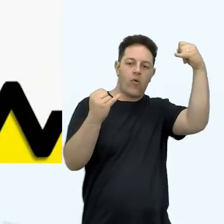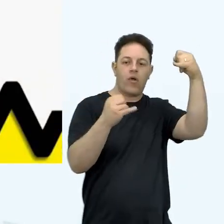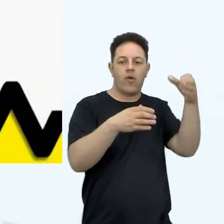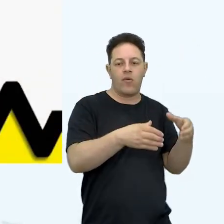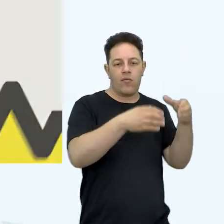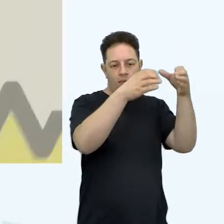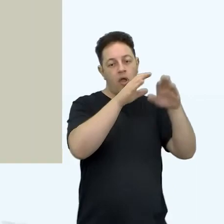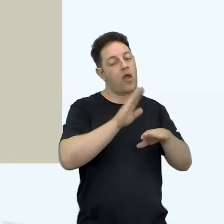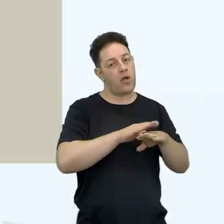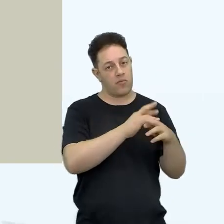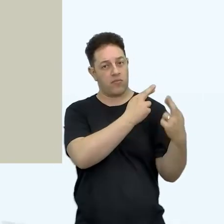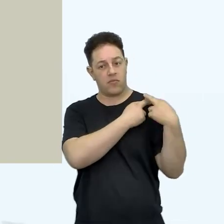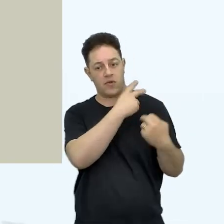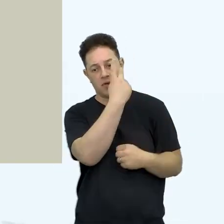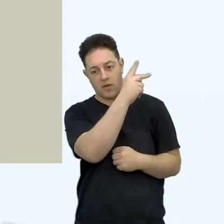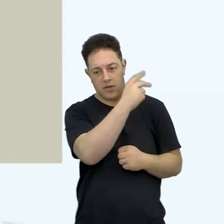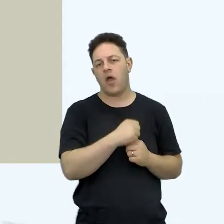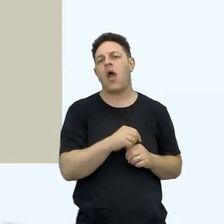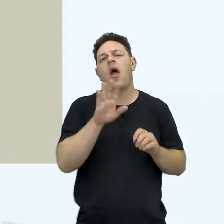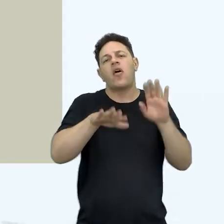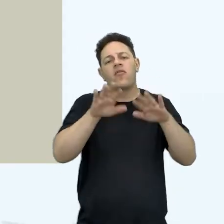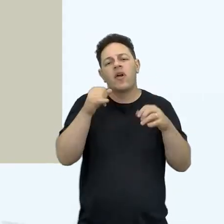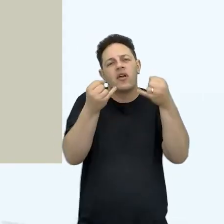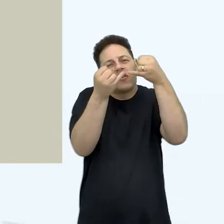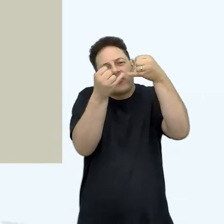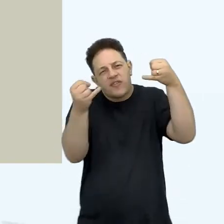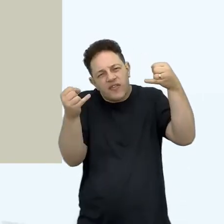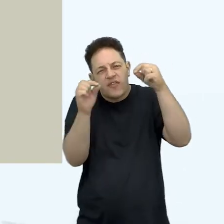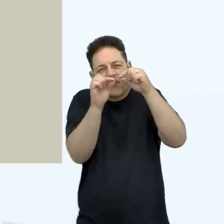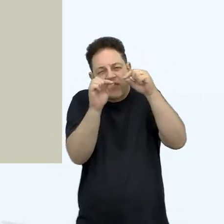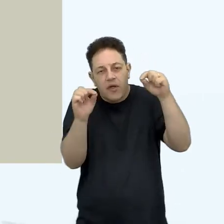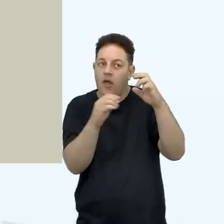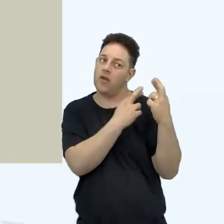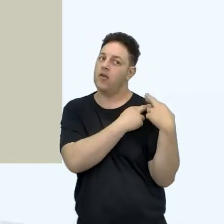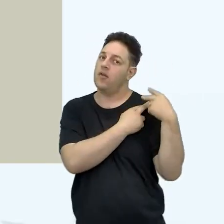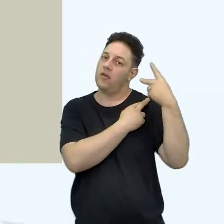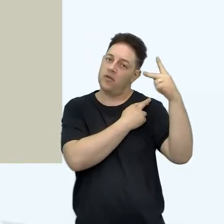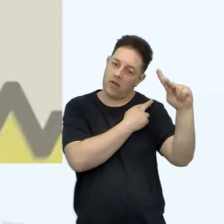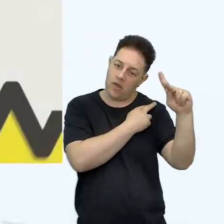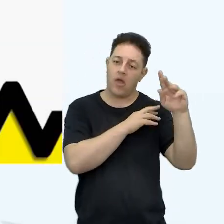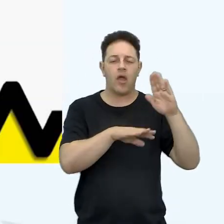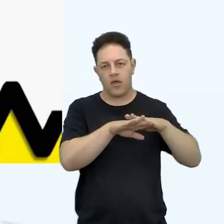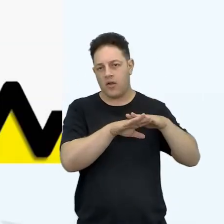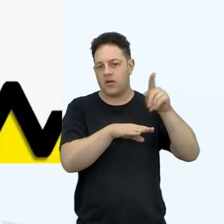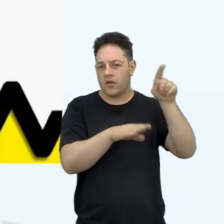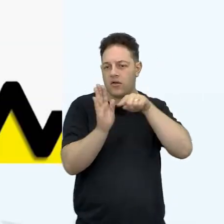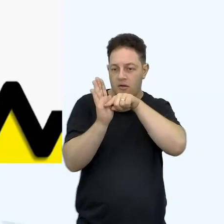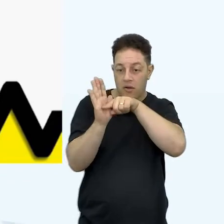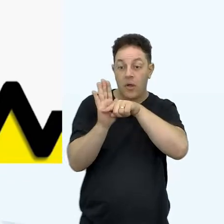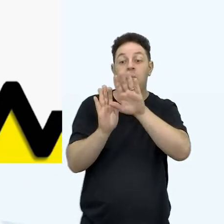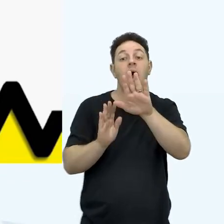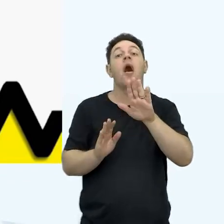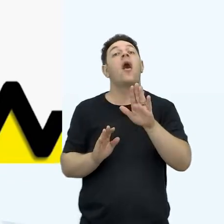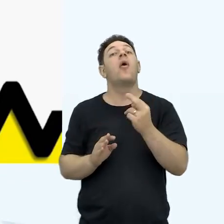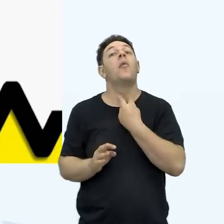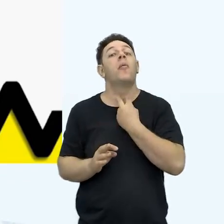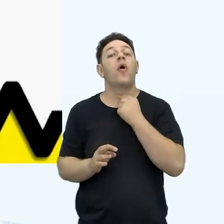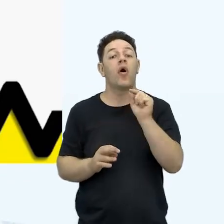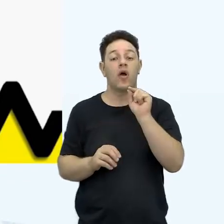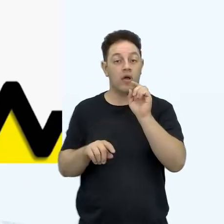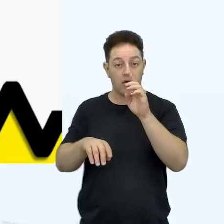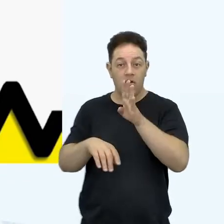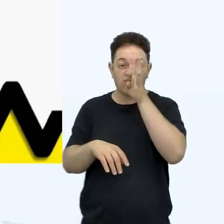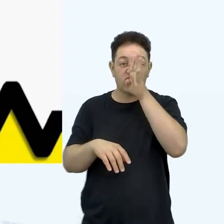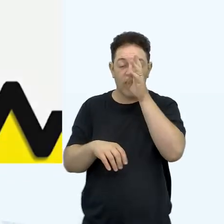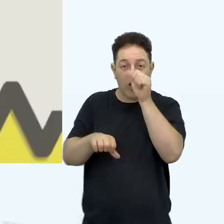responsabilidade da concessionária. Se ela colocar um cabo mais fino do que precisa, é a responsabilidade dela, ok? O que não pode acontecer é mudar